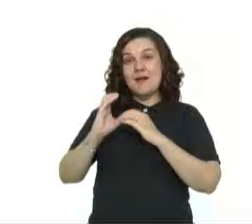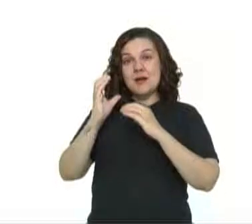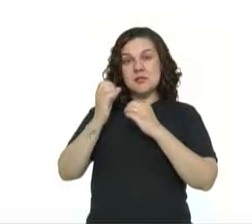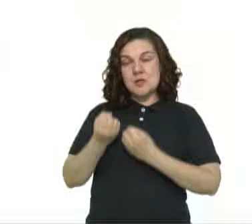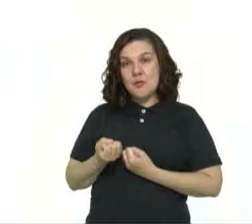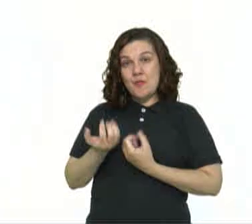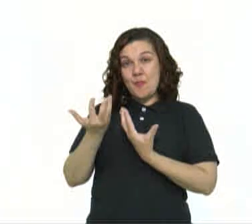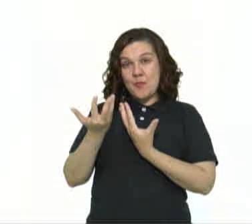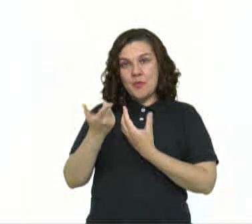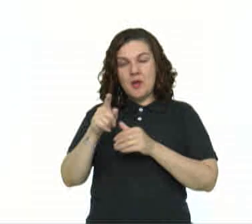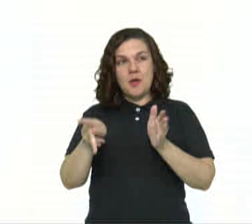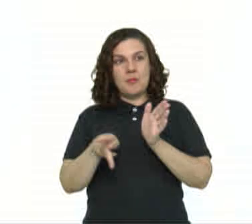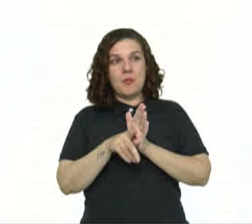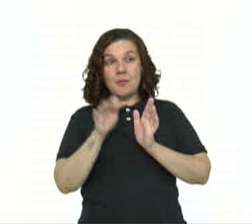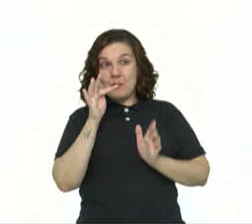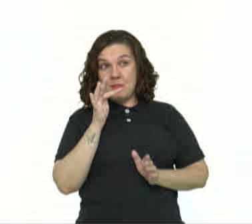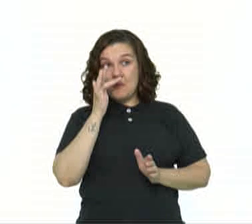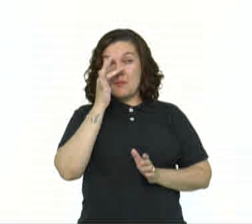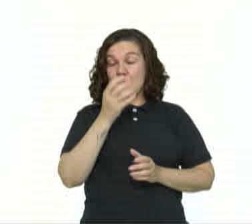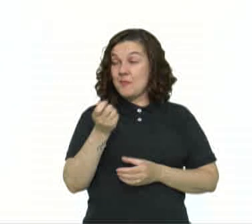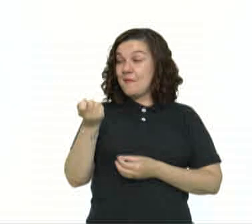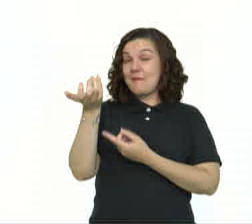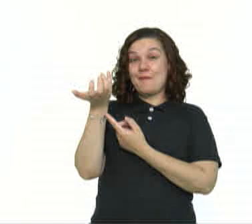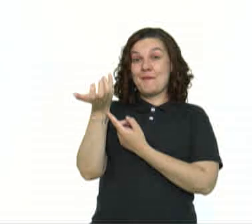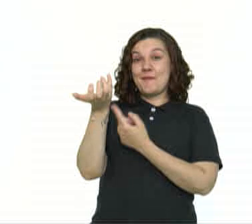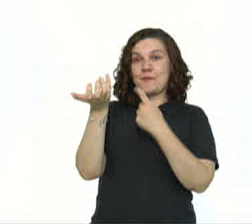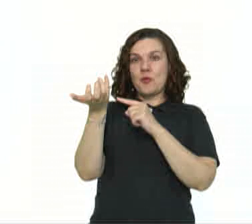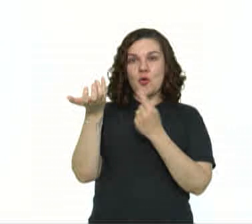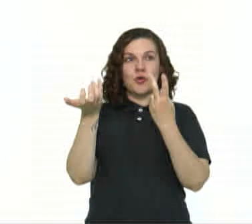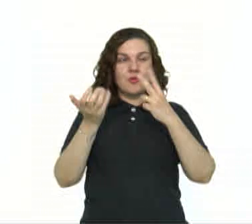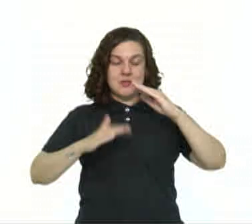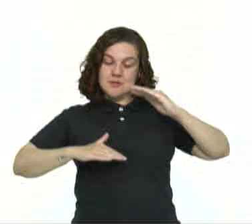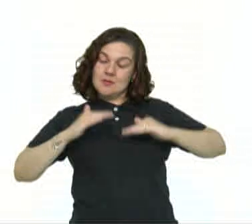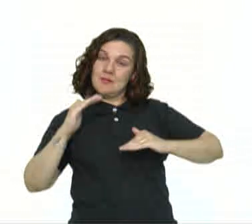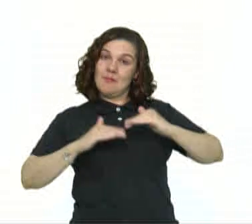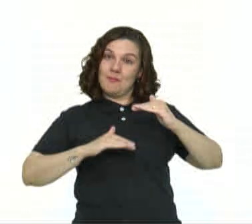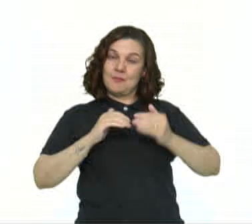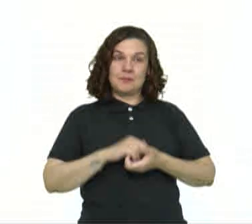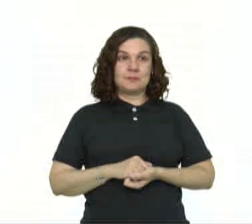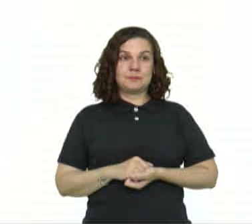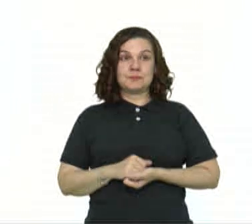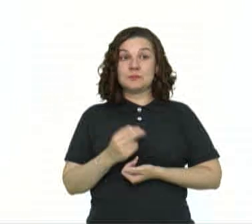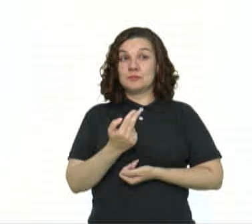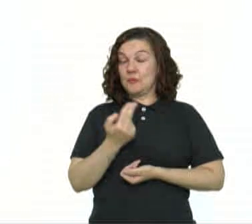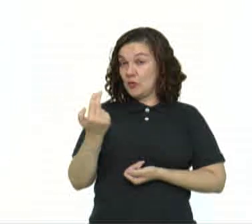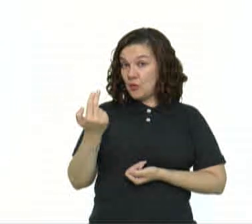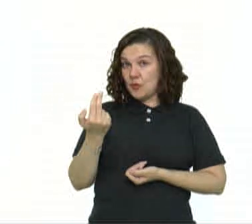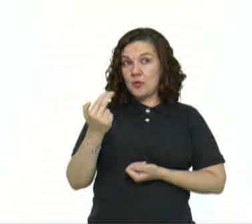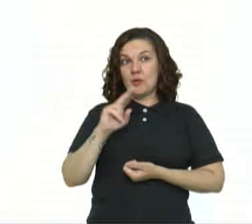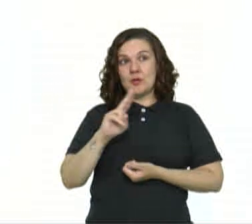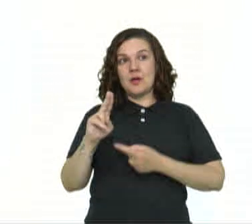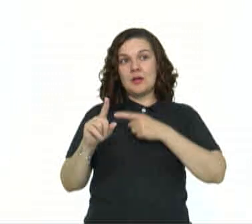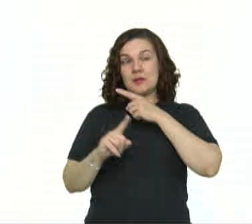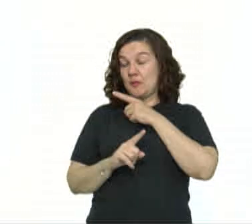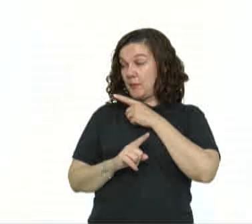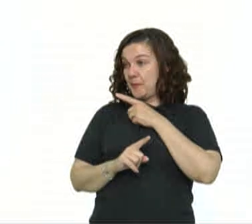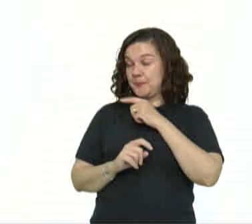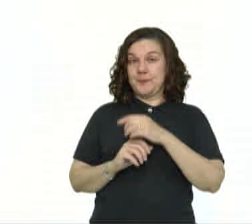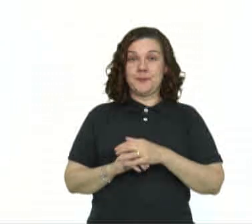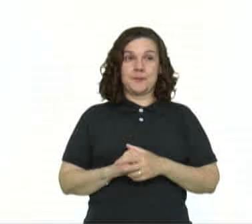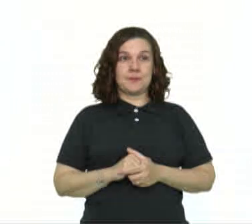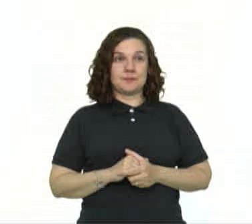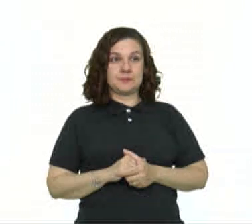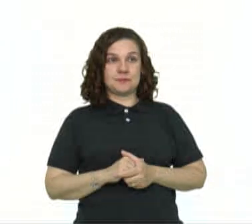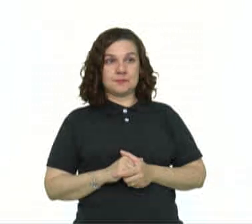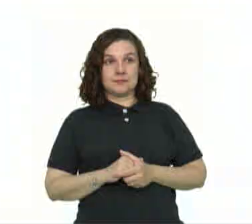uma cerimônia de uma flor celebrada com 2 tambores, né? Chamado Teponazate,